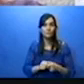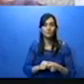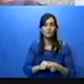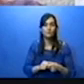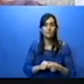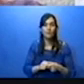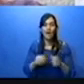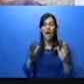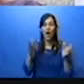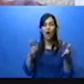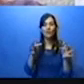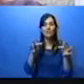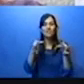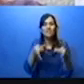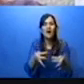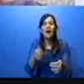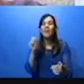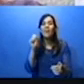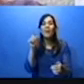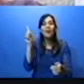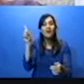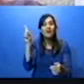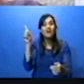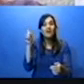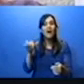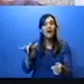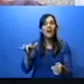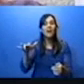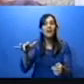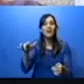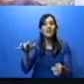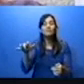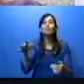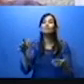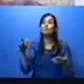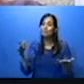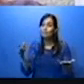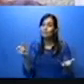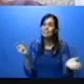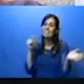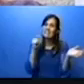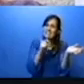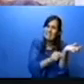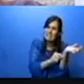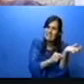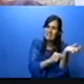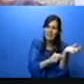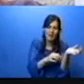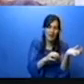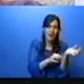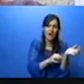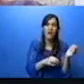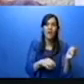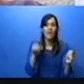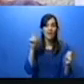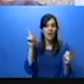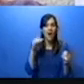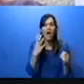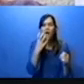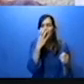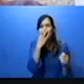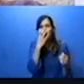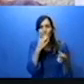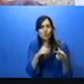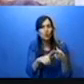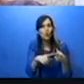Bom, agora por fim, um outro tipo de aracnídeo, o carrapato, muito conhecido também, porque ele ataca cachorros, gatos e